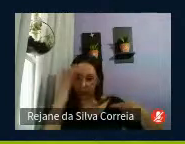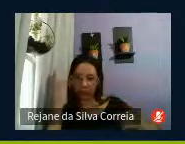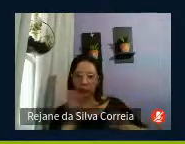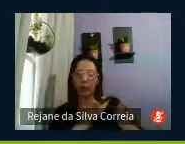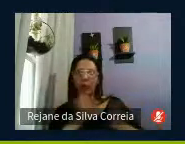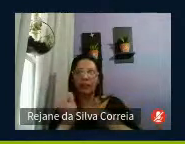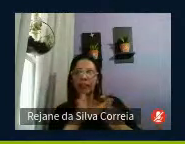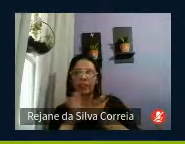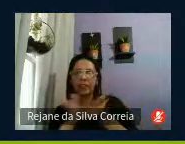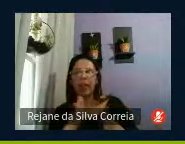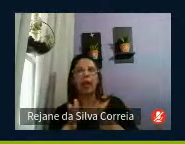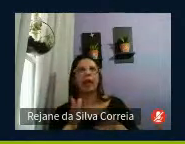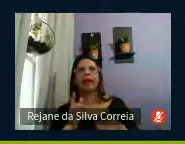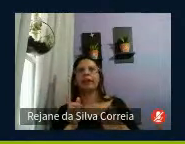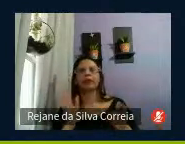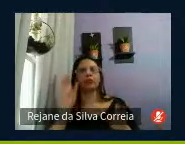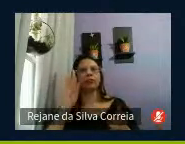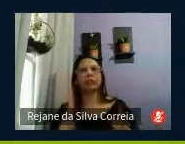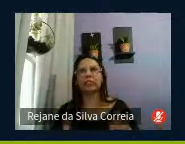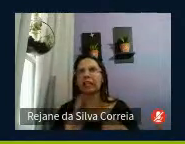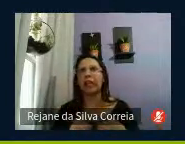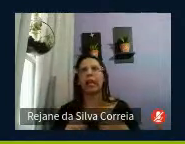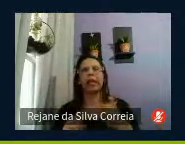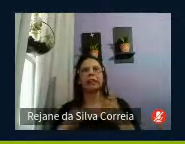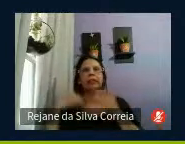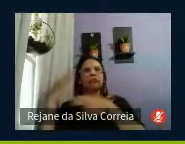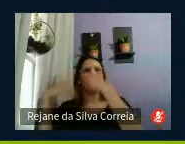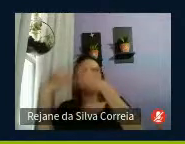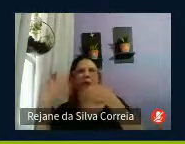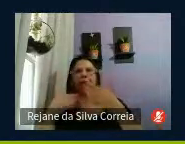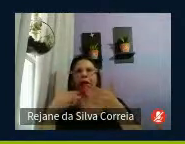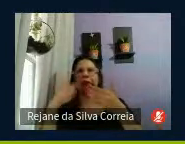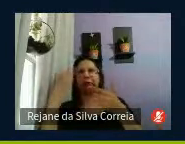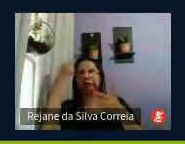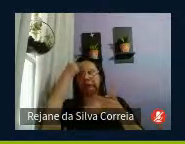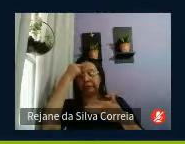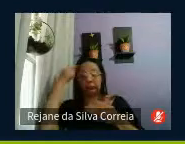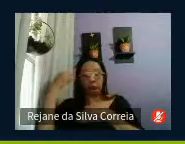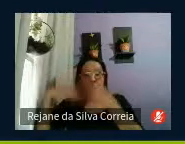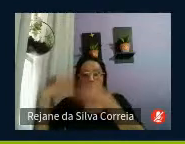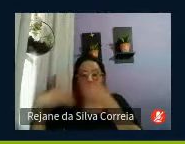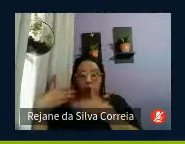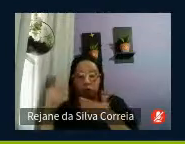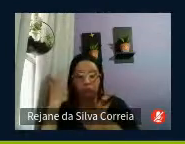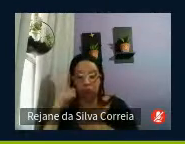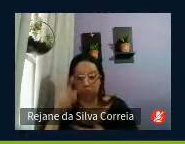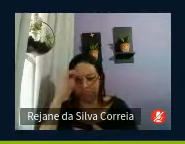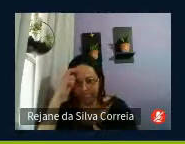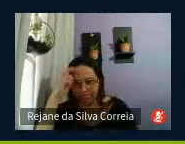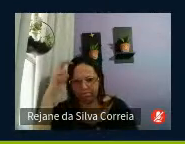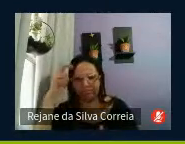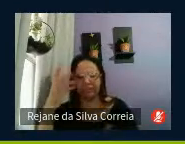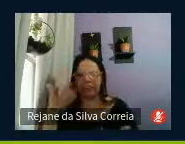transtorno de desenvolvimento, altas habilidades. E quando a gente fala deficiência, física,